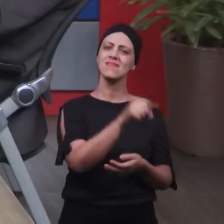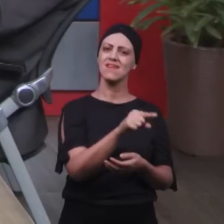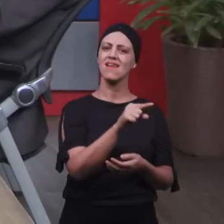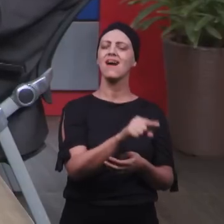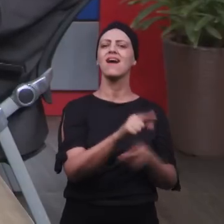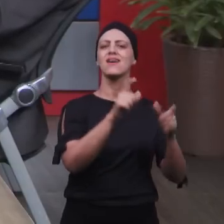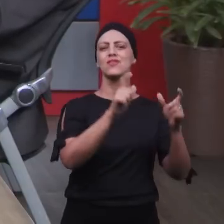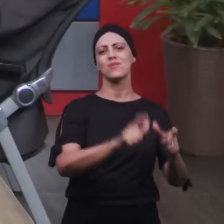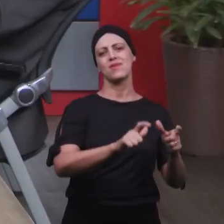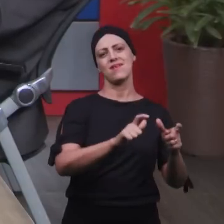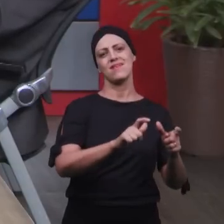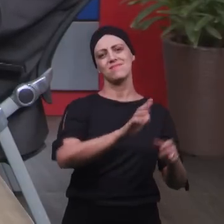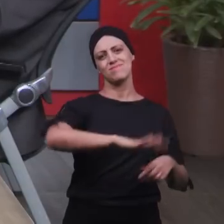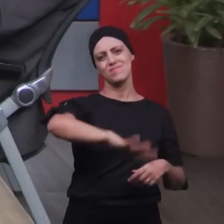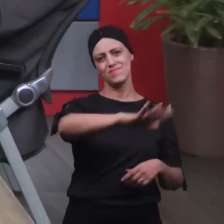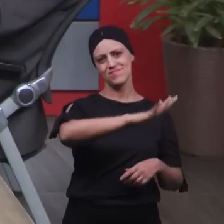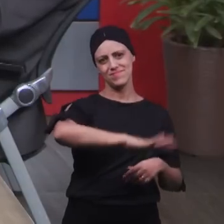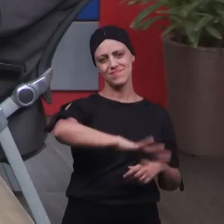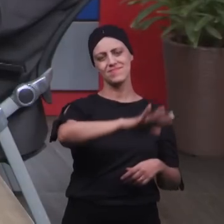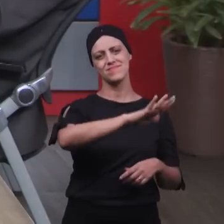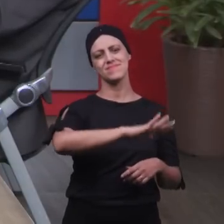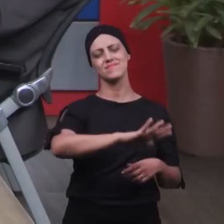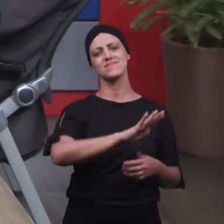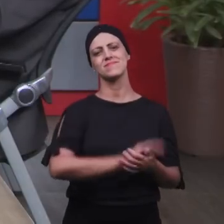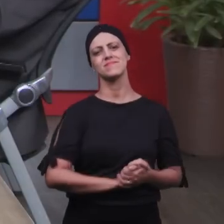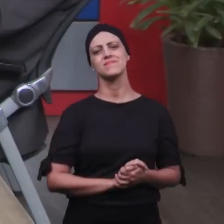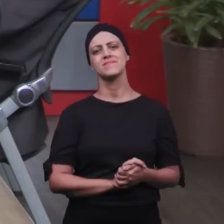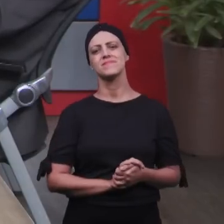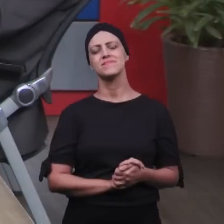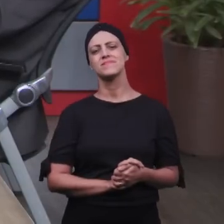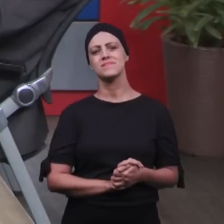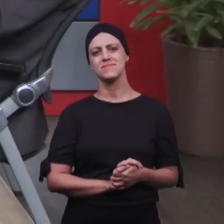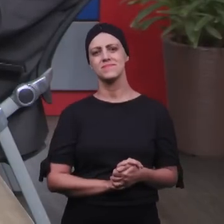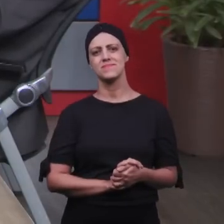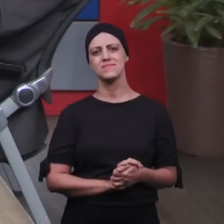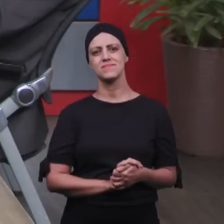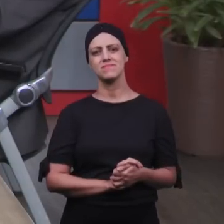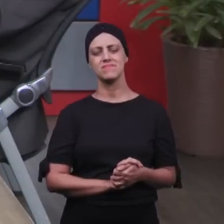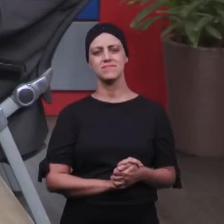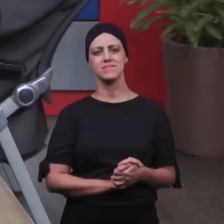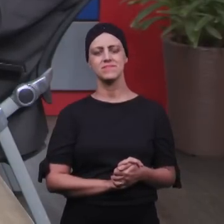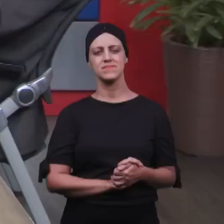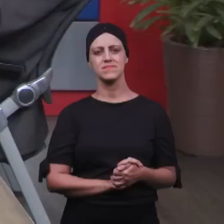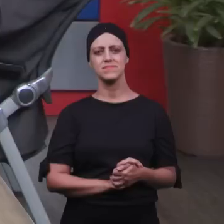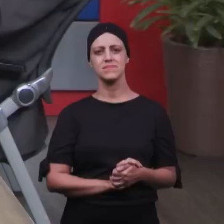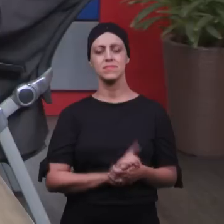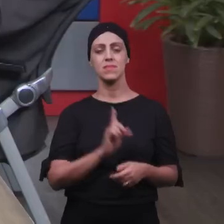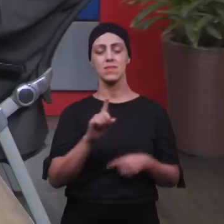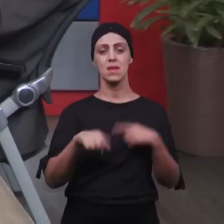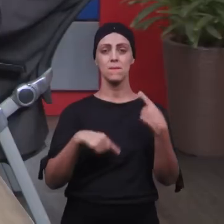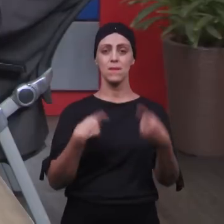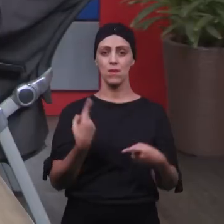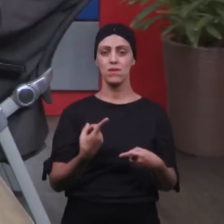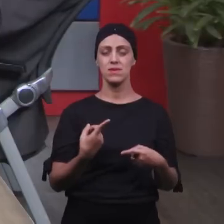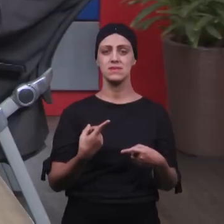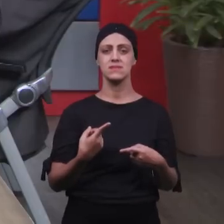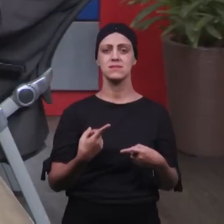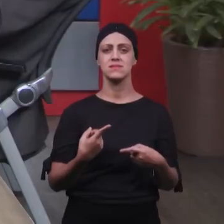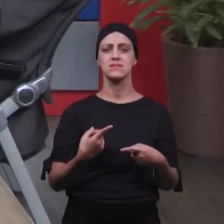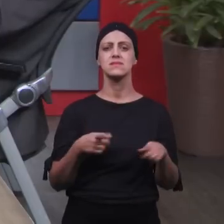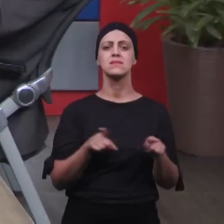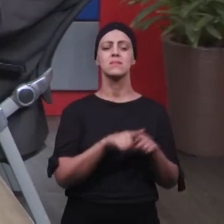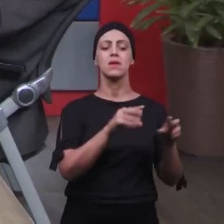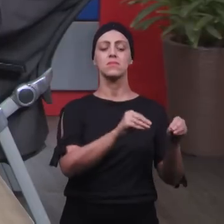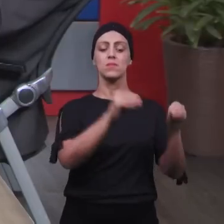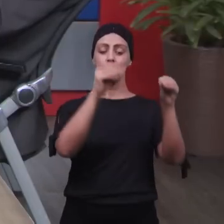Maringá. Aí morava em Londrina e dava assistência em Maringá. E depois fui morar no Rio